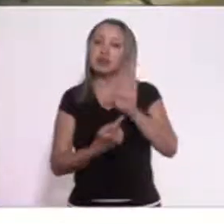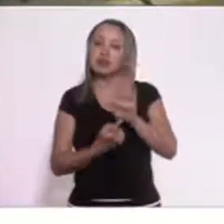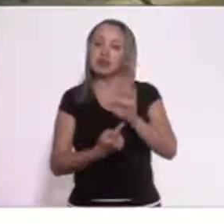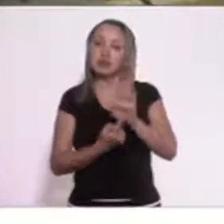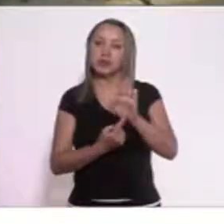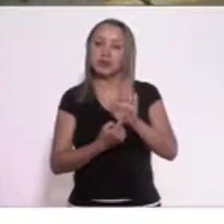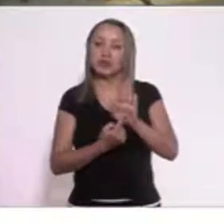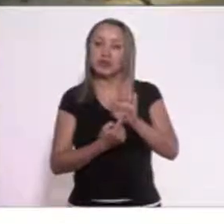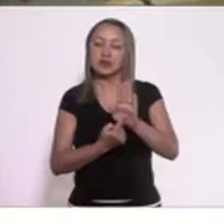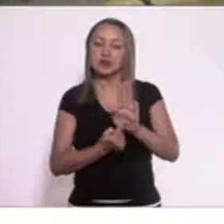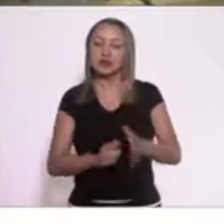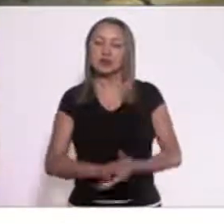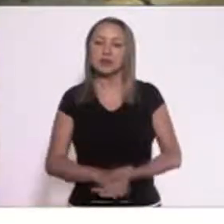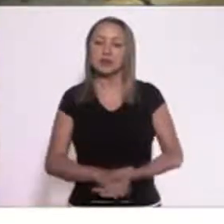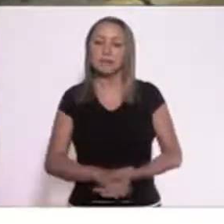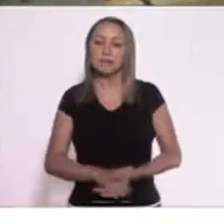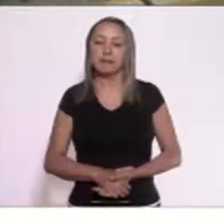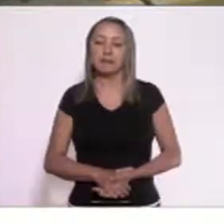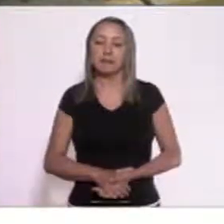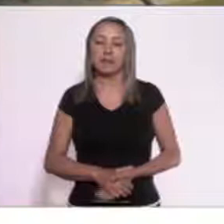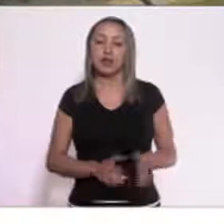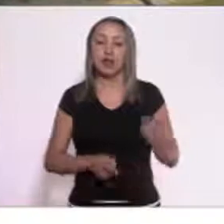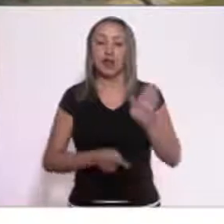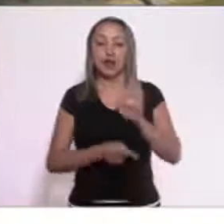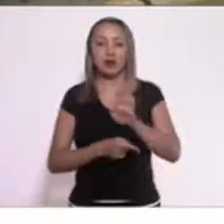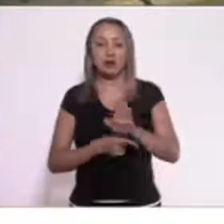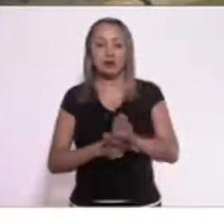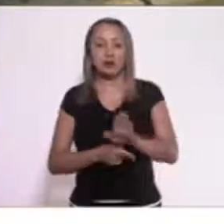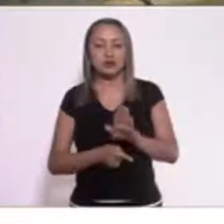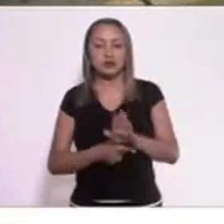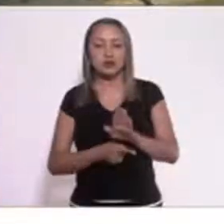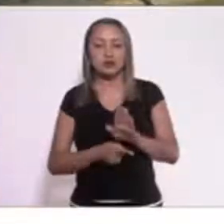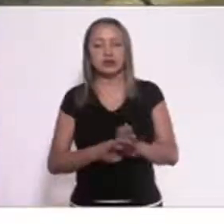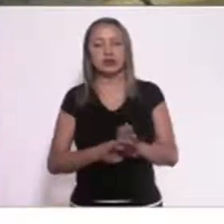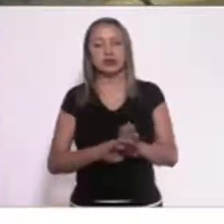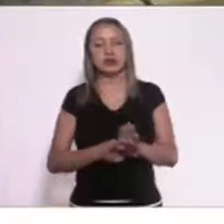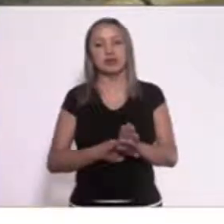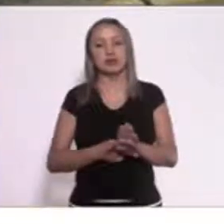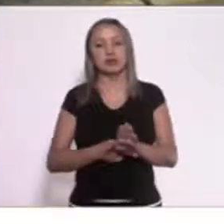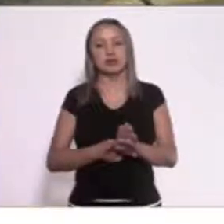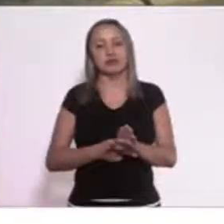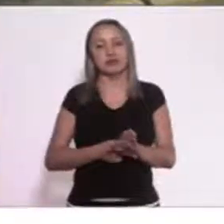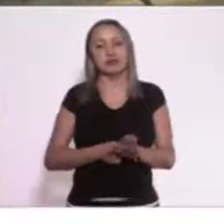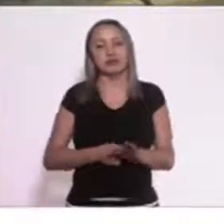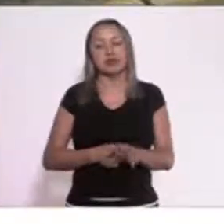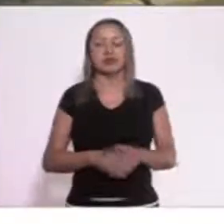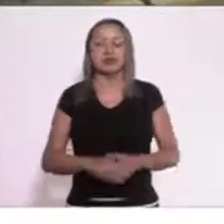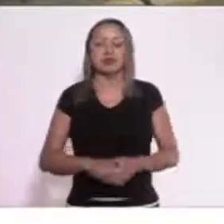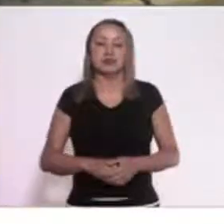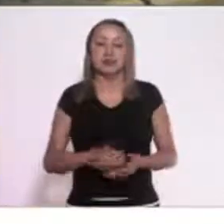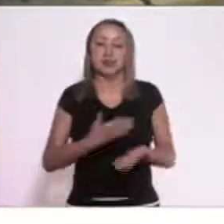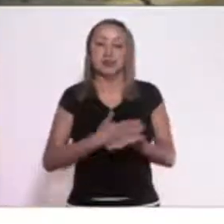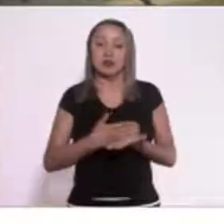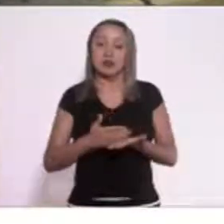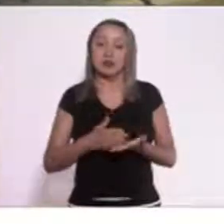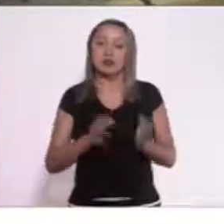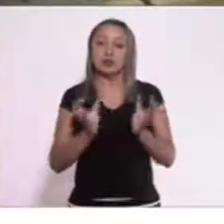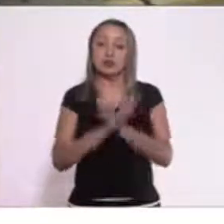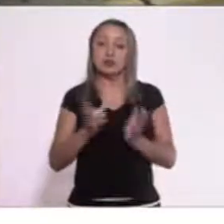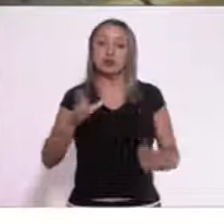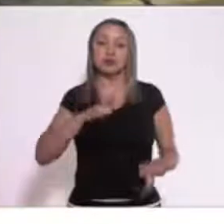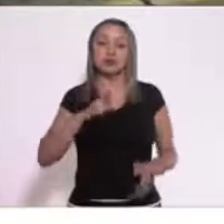apresentada é investir novamente na iniciativa privada e contratar